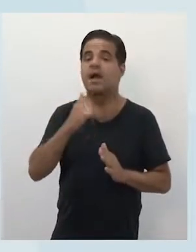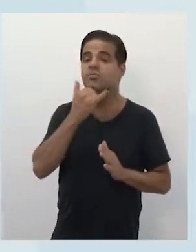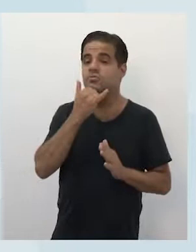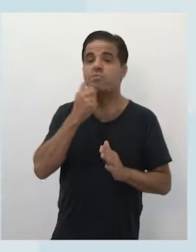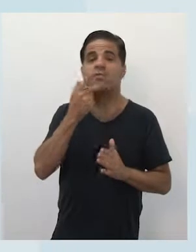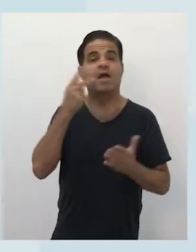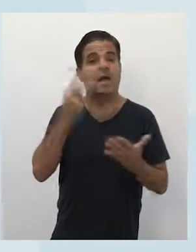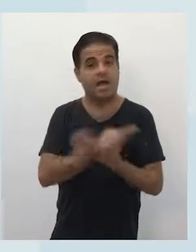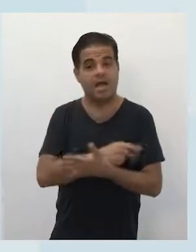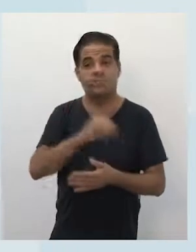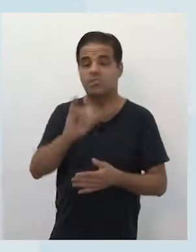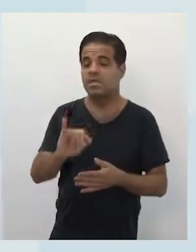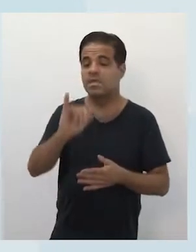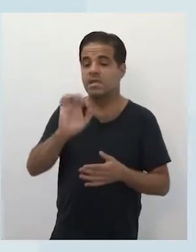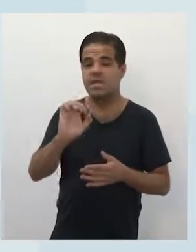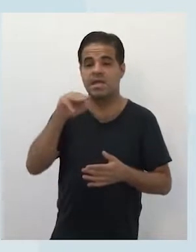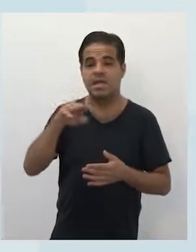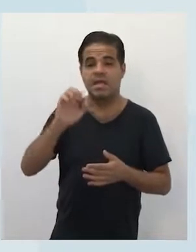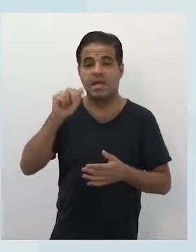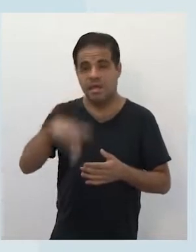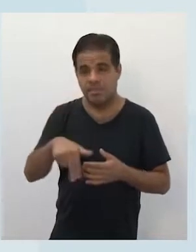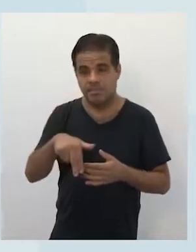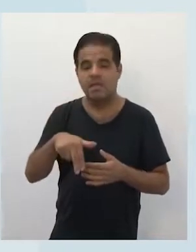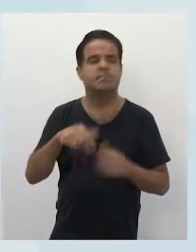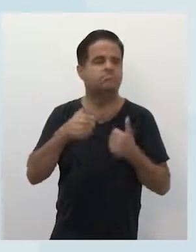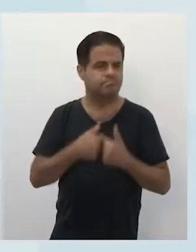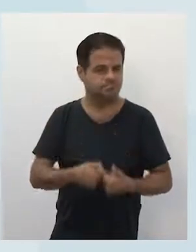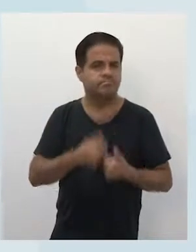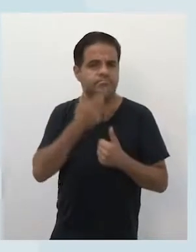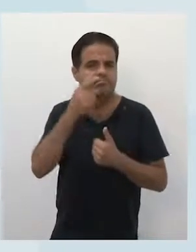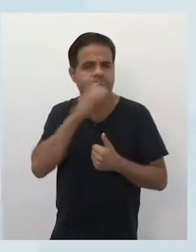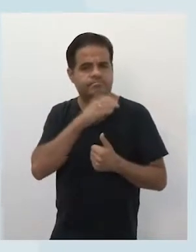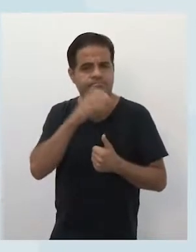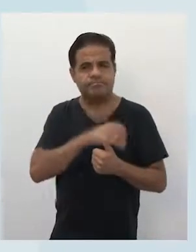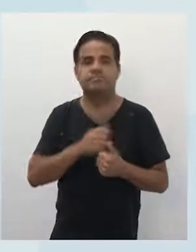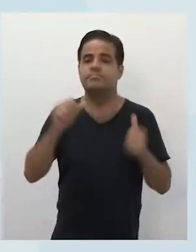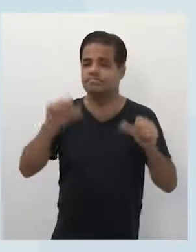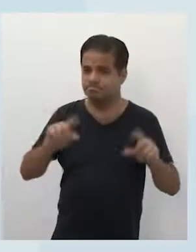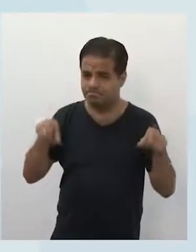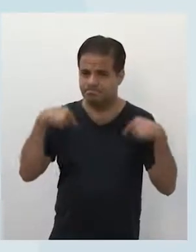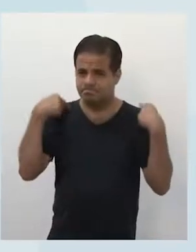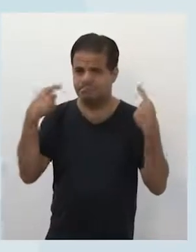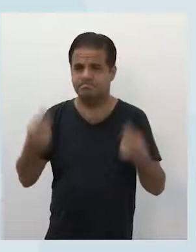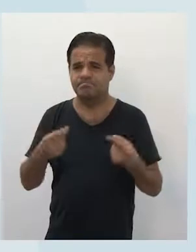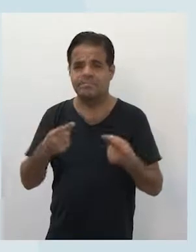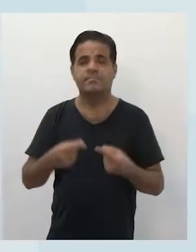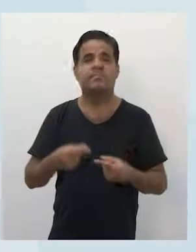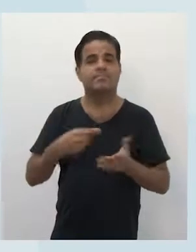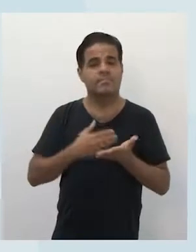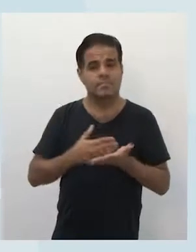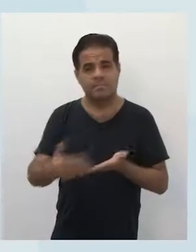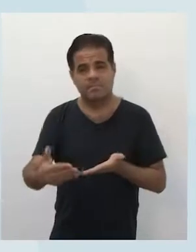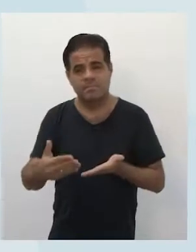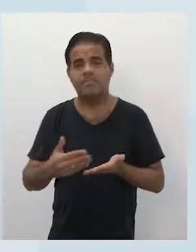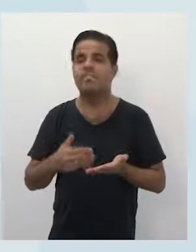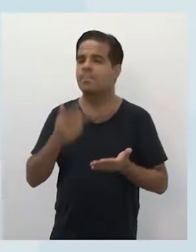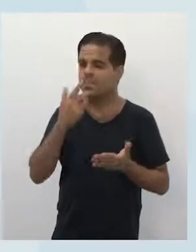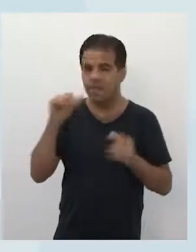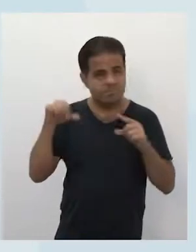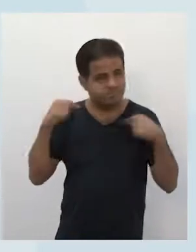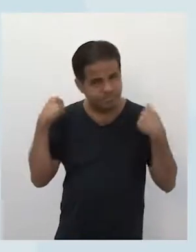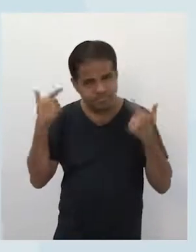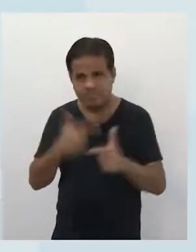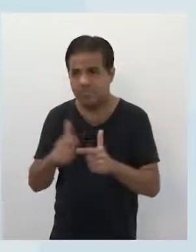perdão, gente. Isso. Eu vou correr um pouquinho, tá? Então, aqui, ó, agravou de novo, né? Então, é muito problema, gente, está se